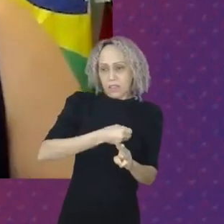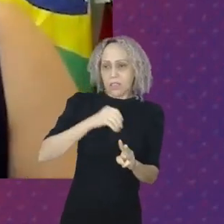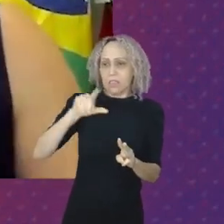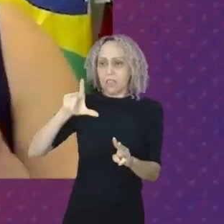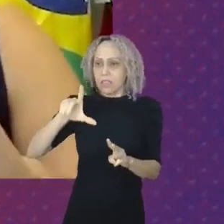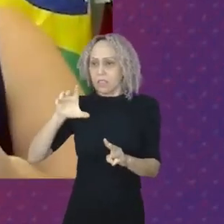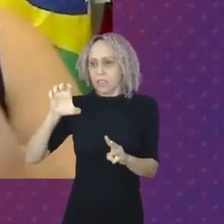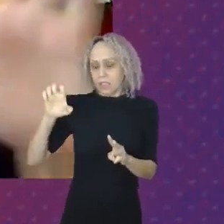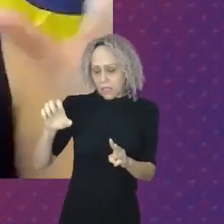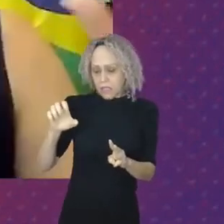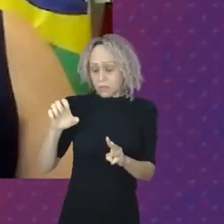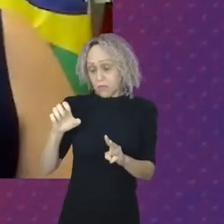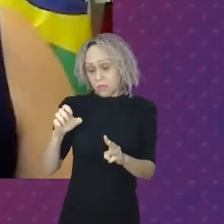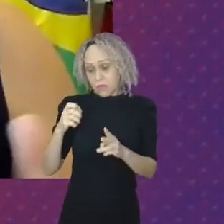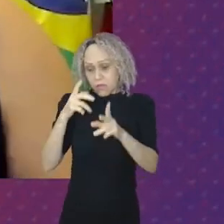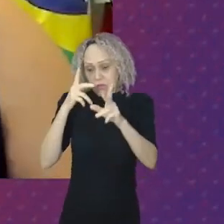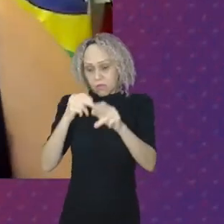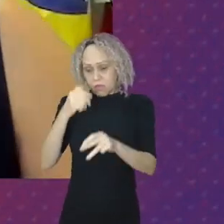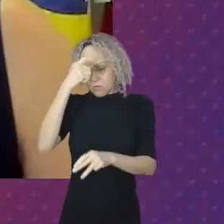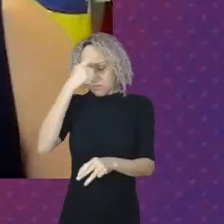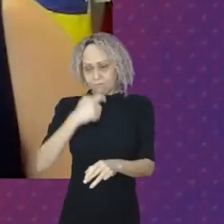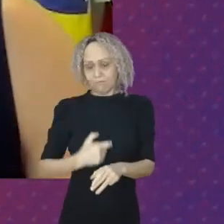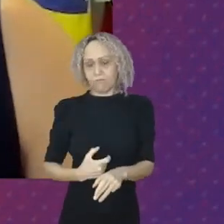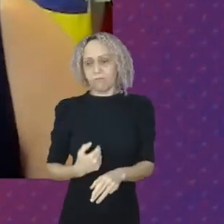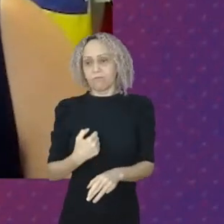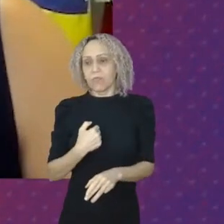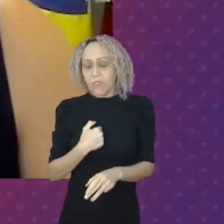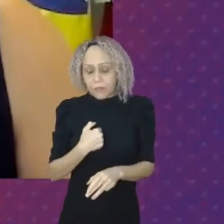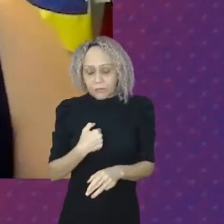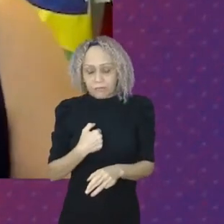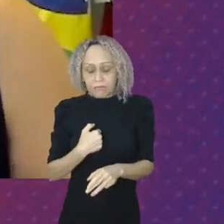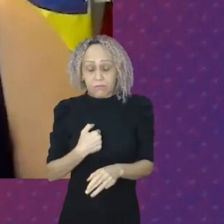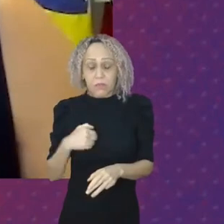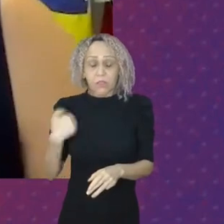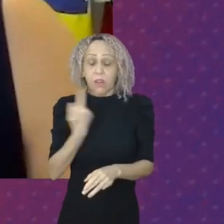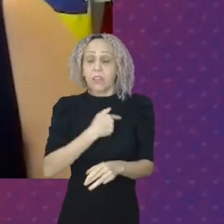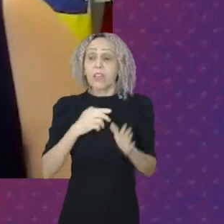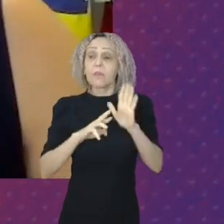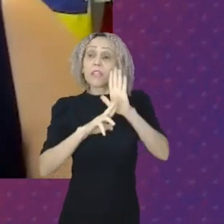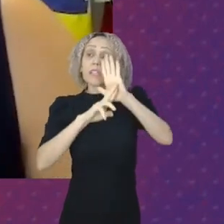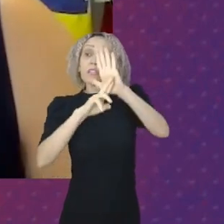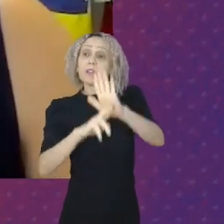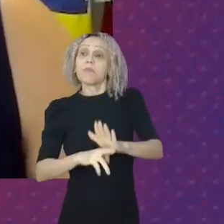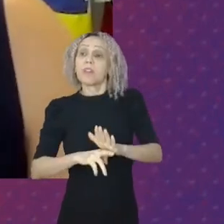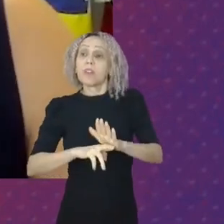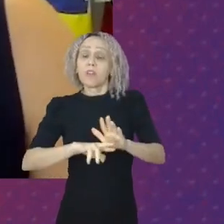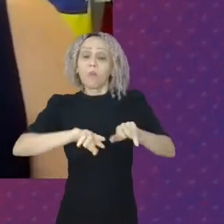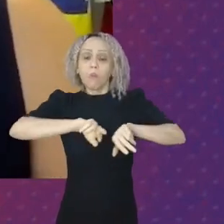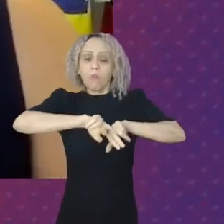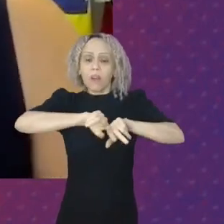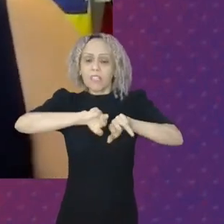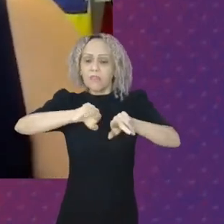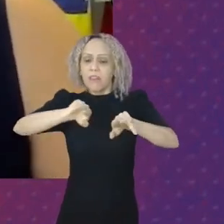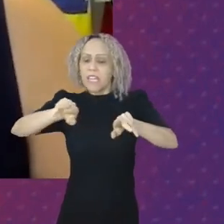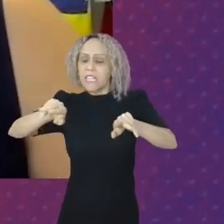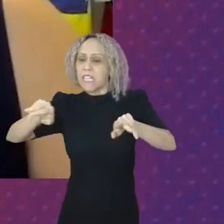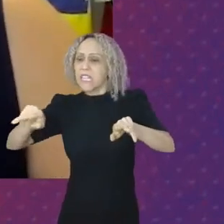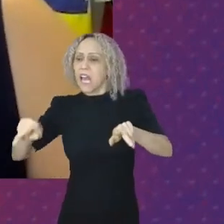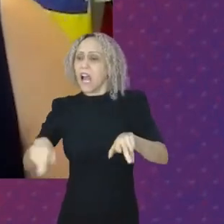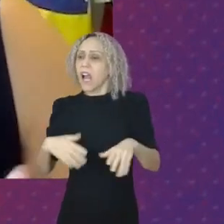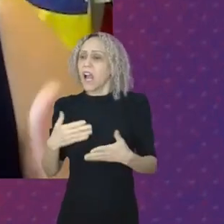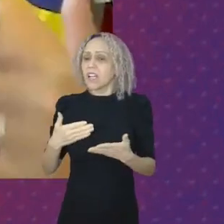eu, que representam uma gama dessa nossa não só diversidade, mas também pluralidade